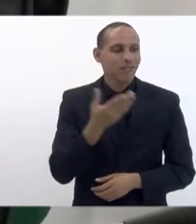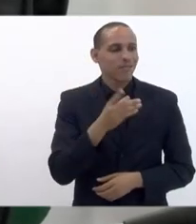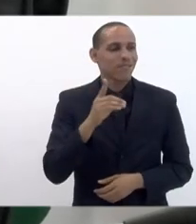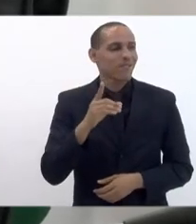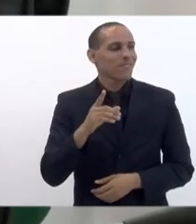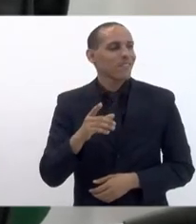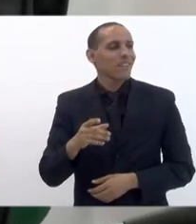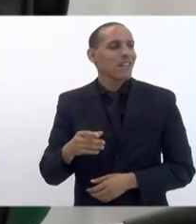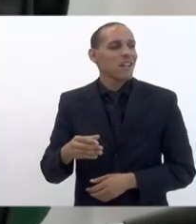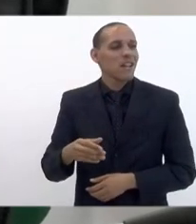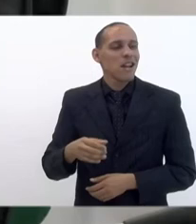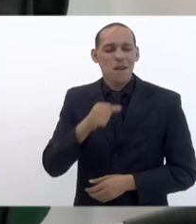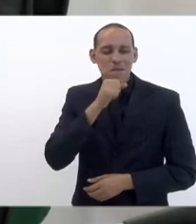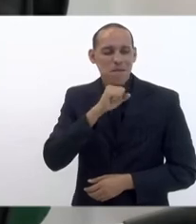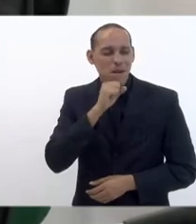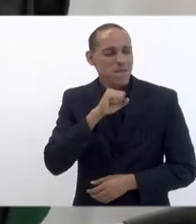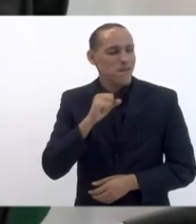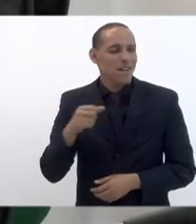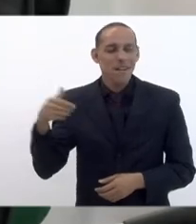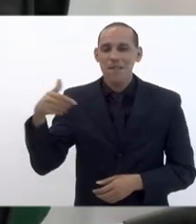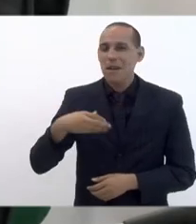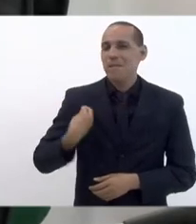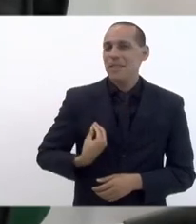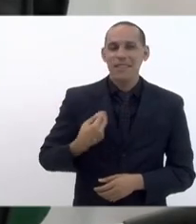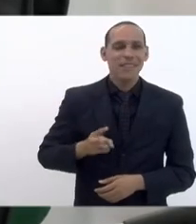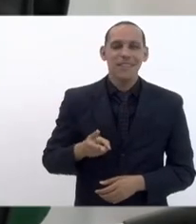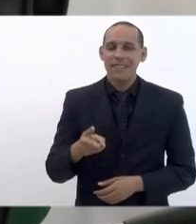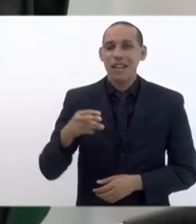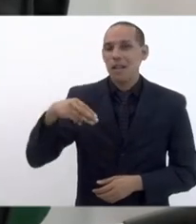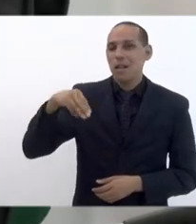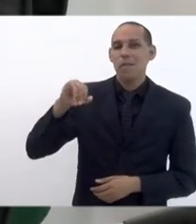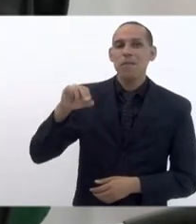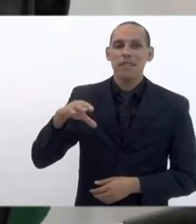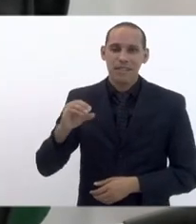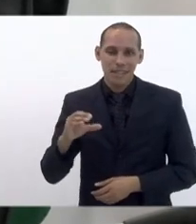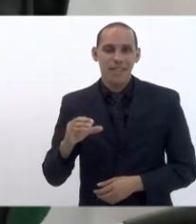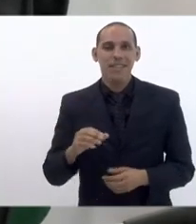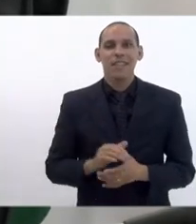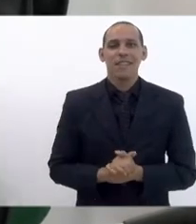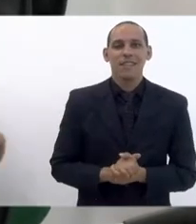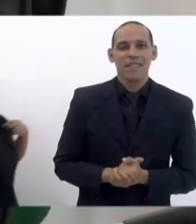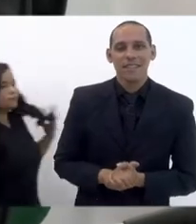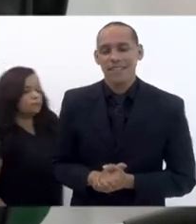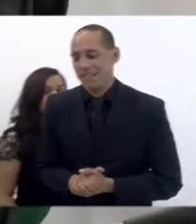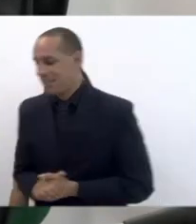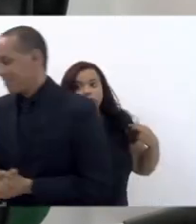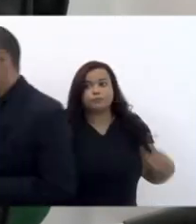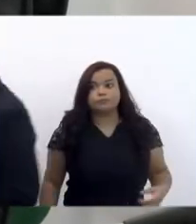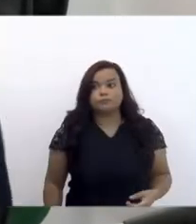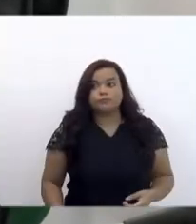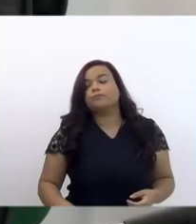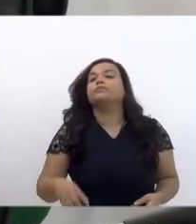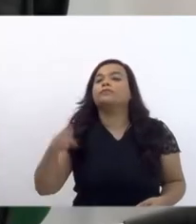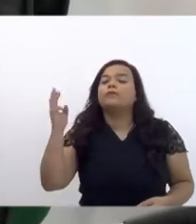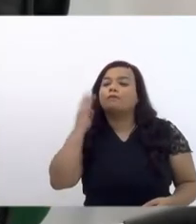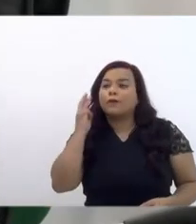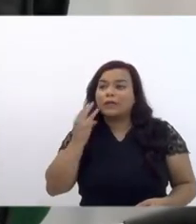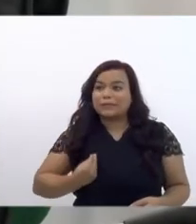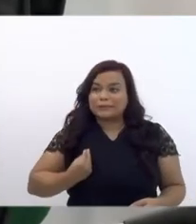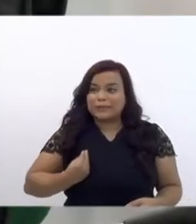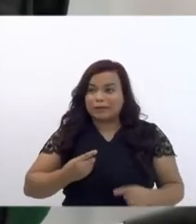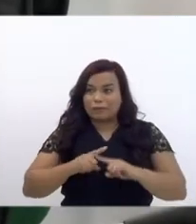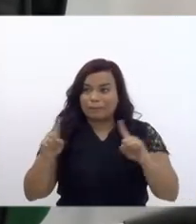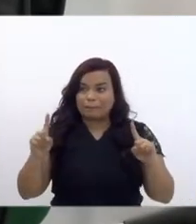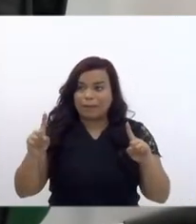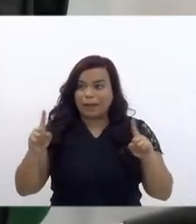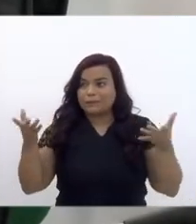se faz presente, deputado Amorim, deputado Chico Valdec, Mink, deputado Rosenberg, que estava aqui há pouco, já não se encontra mais. Eu só queria dizer que é